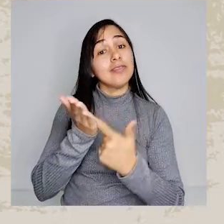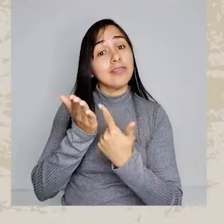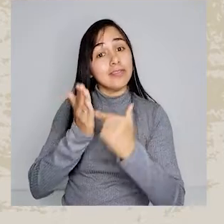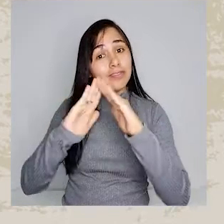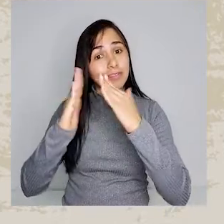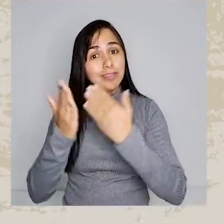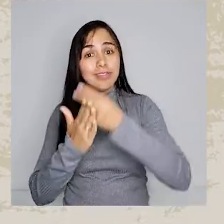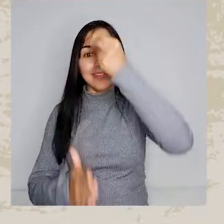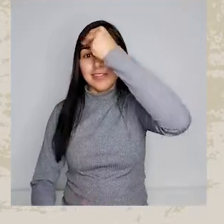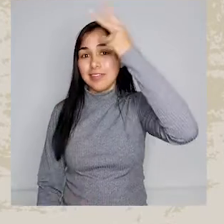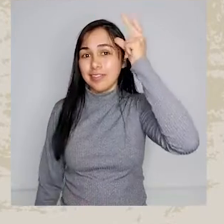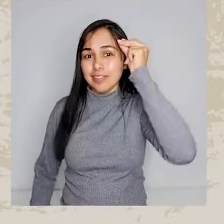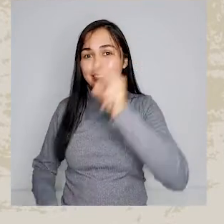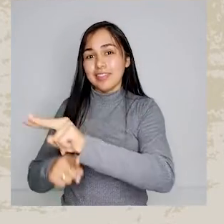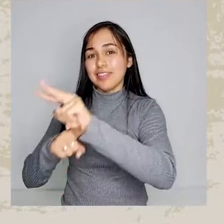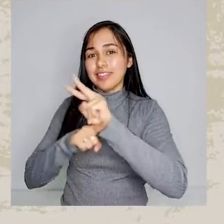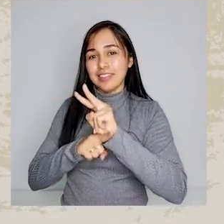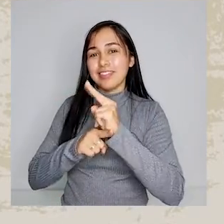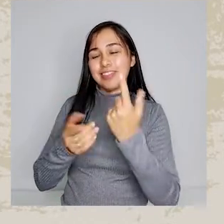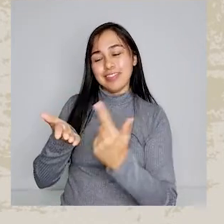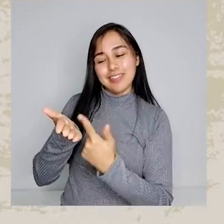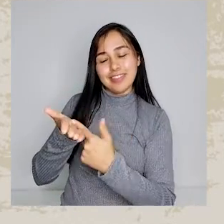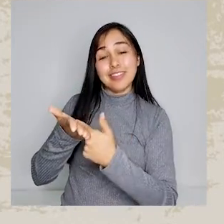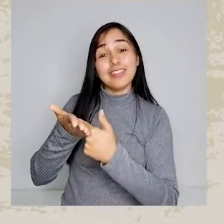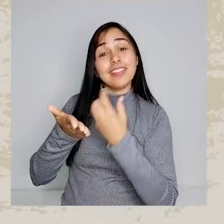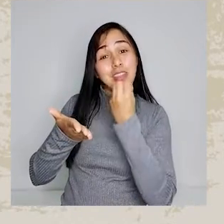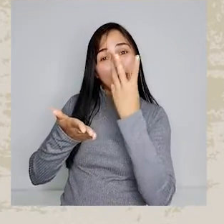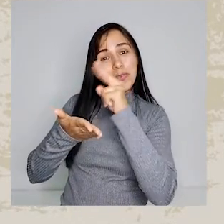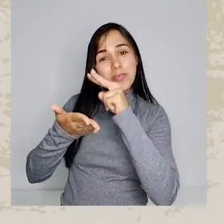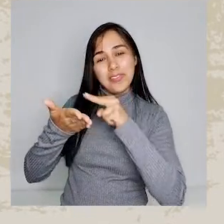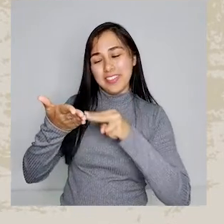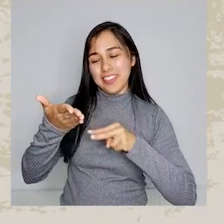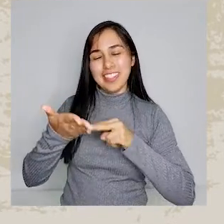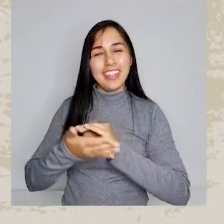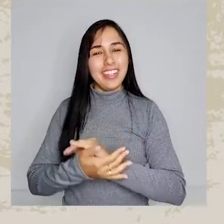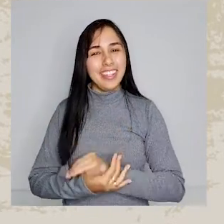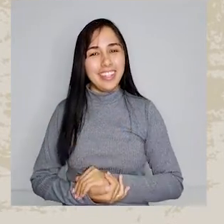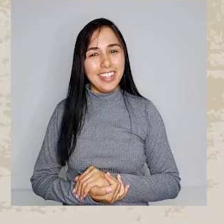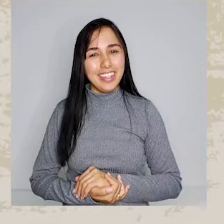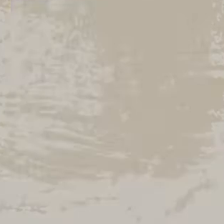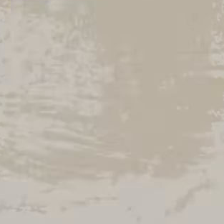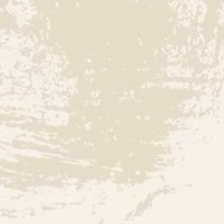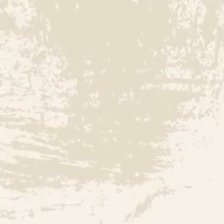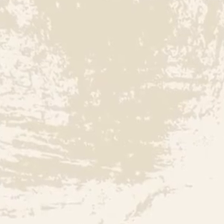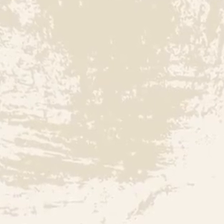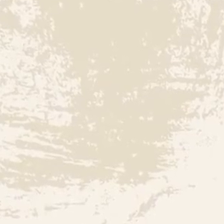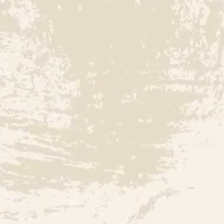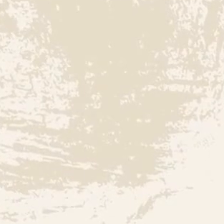bibliotecas da nossa rede. Faça o empréstimo desse exemplar e boa leitura!